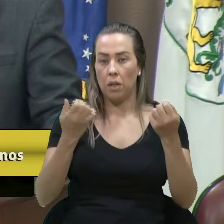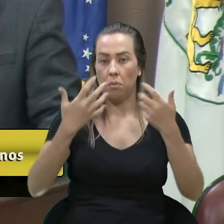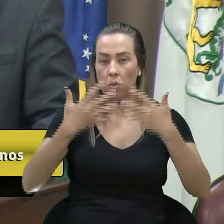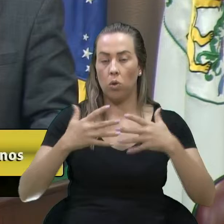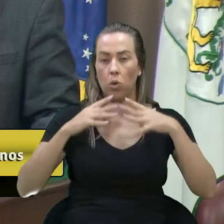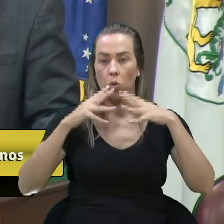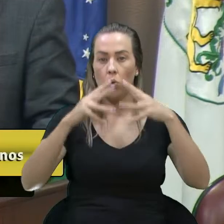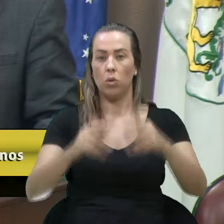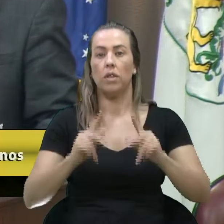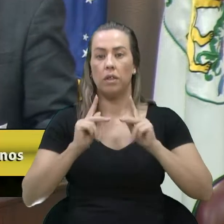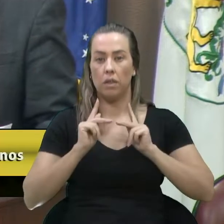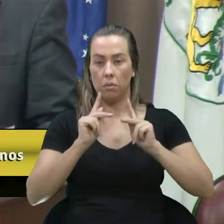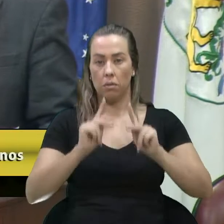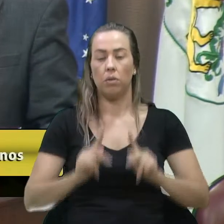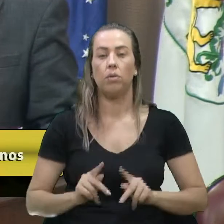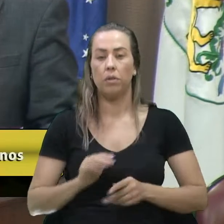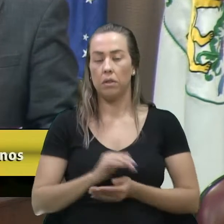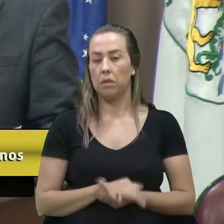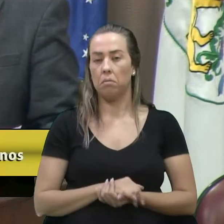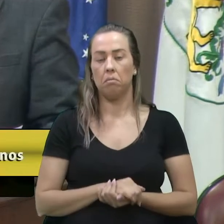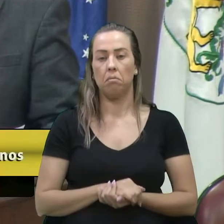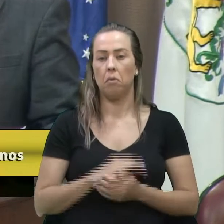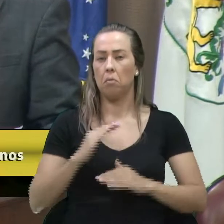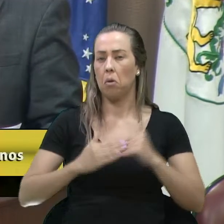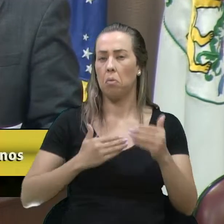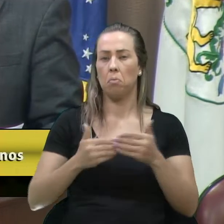as pessoas, indiferente,